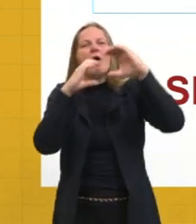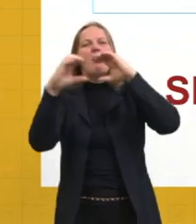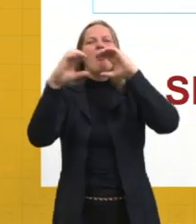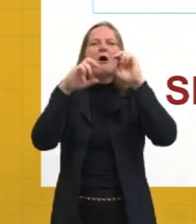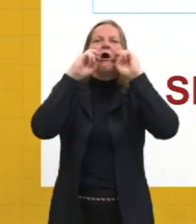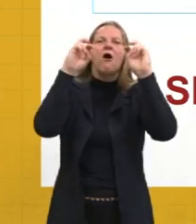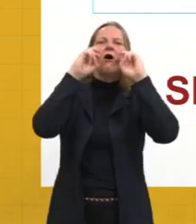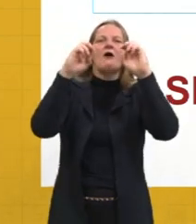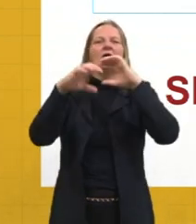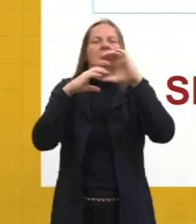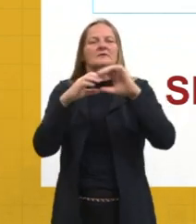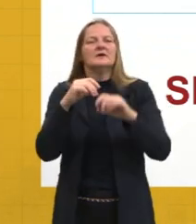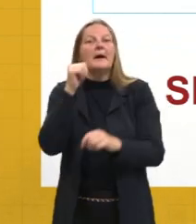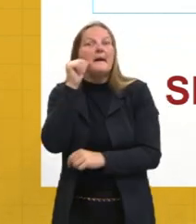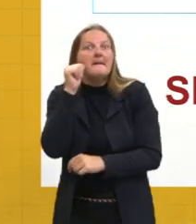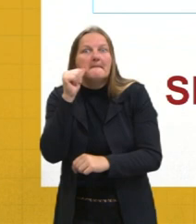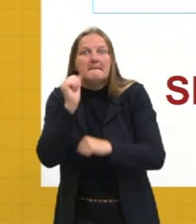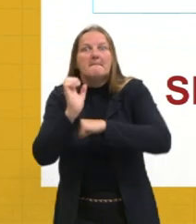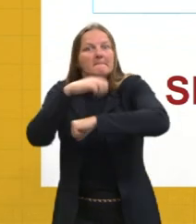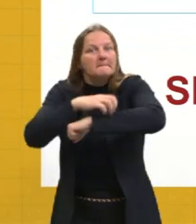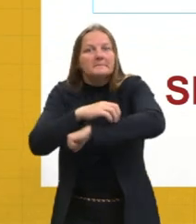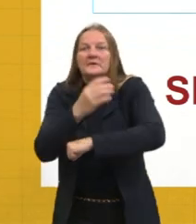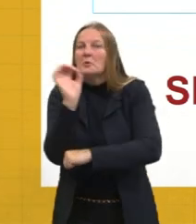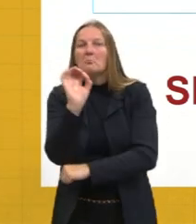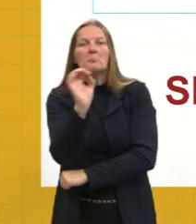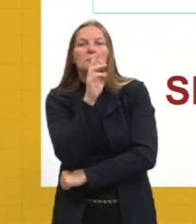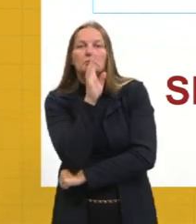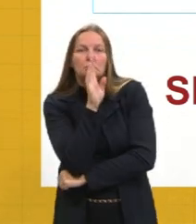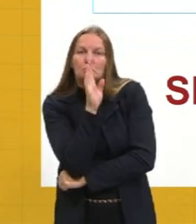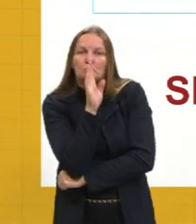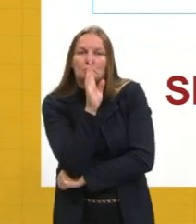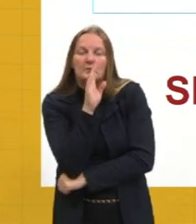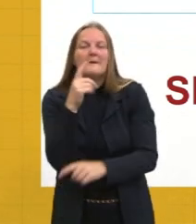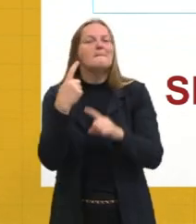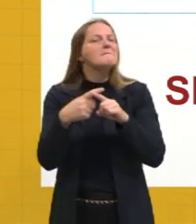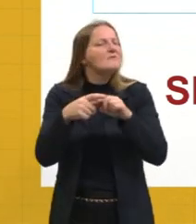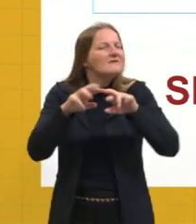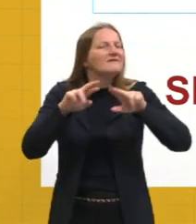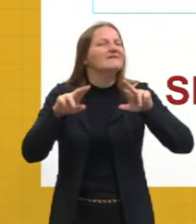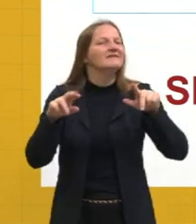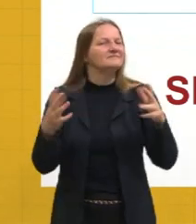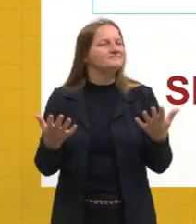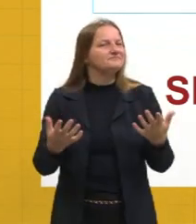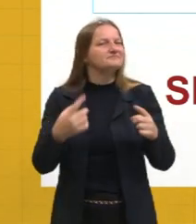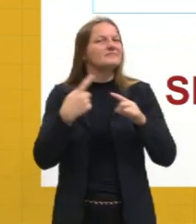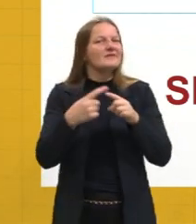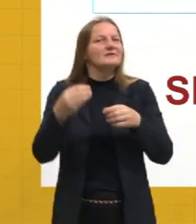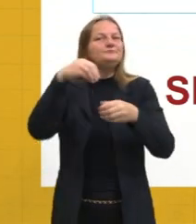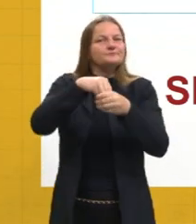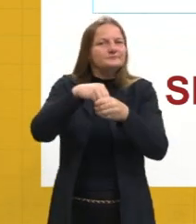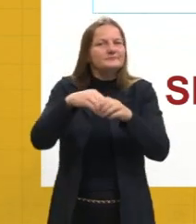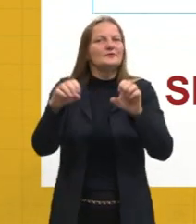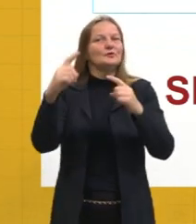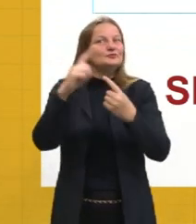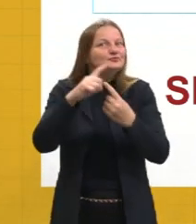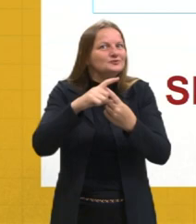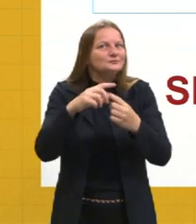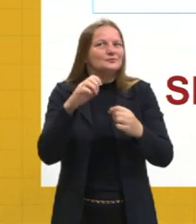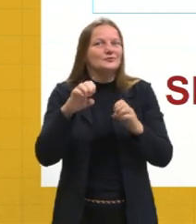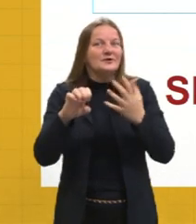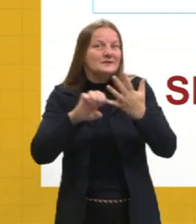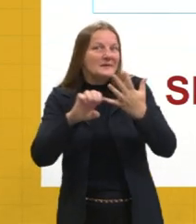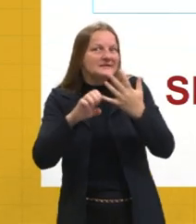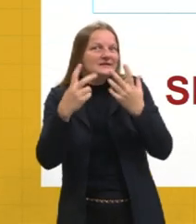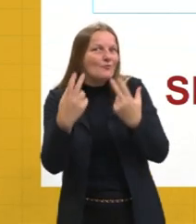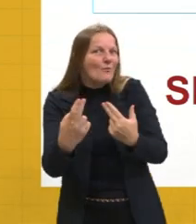fêmeas não cantam a Então essas diferenças na mesma espécie como é